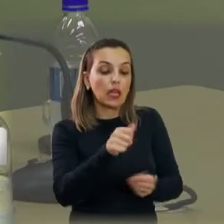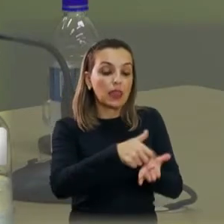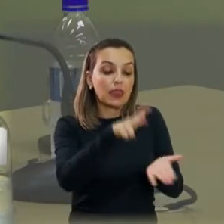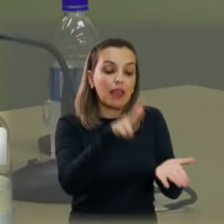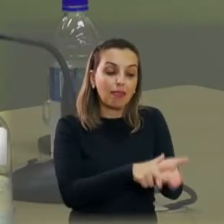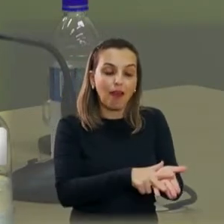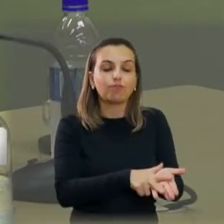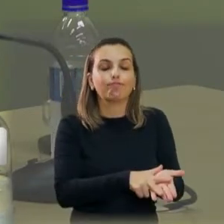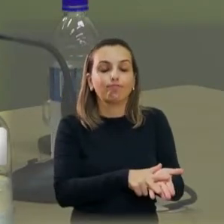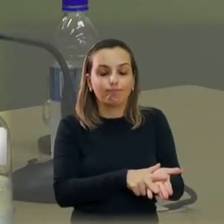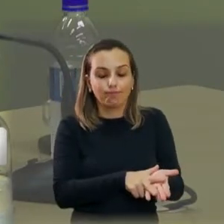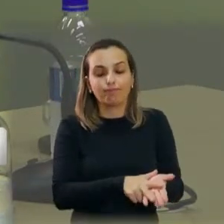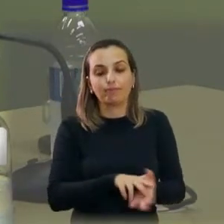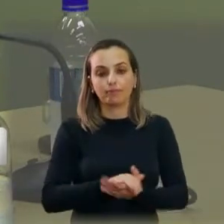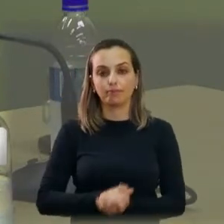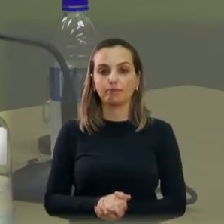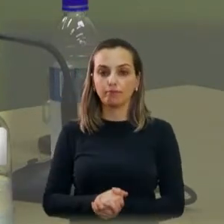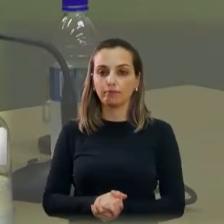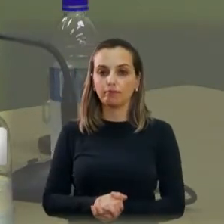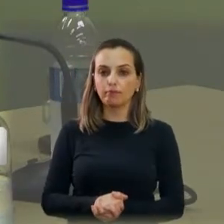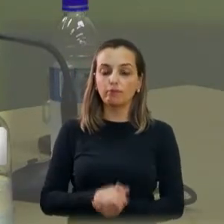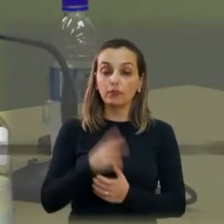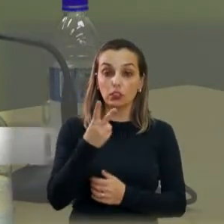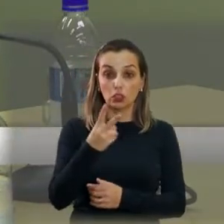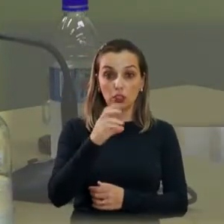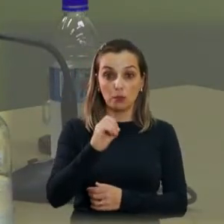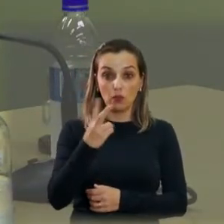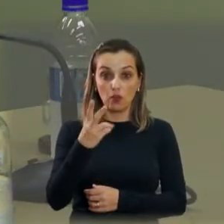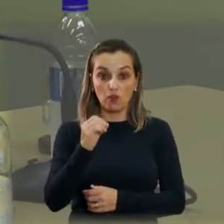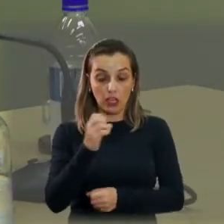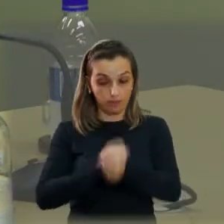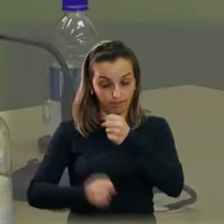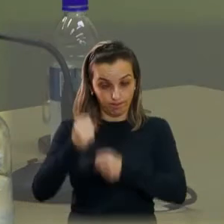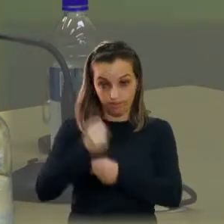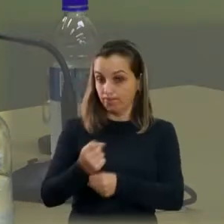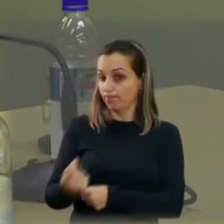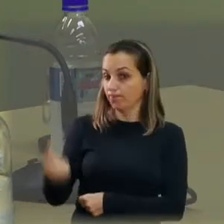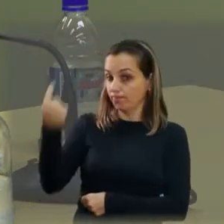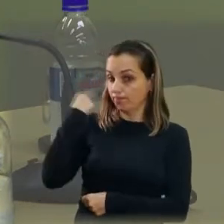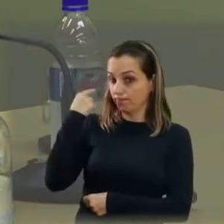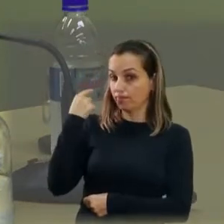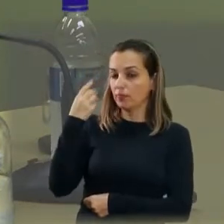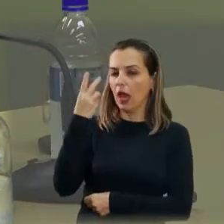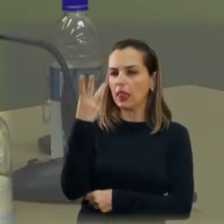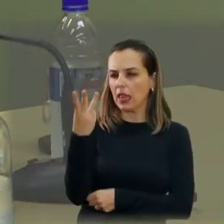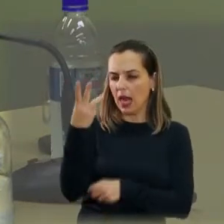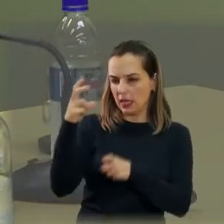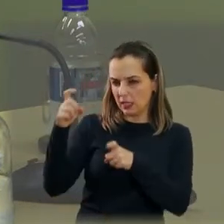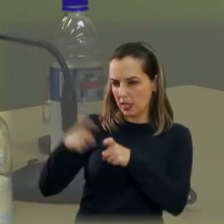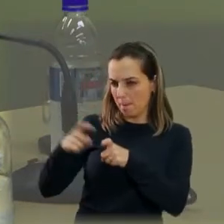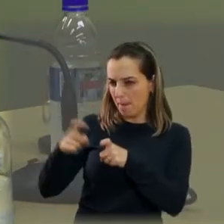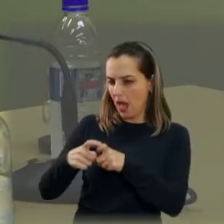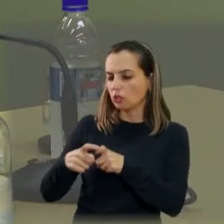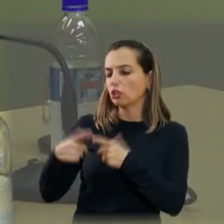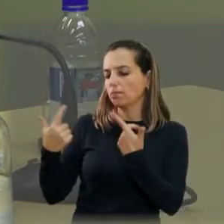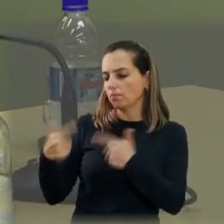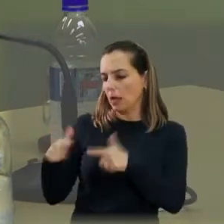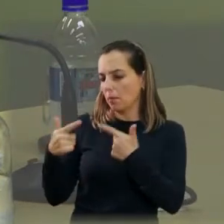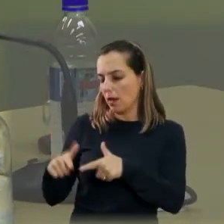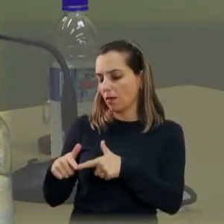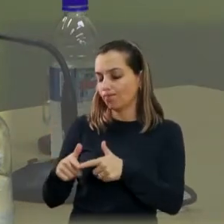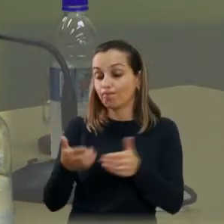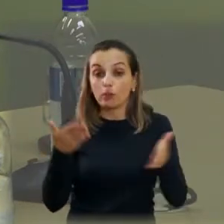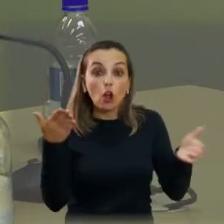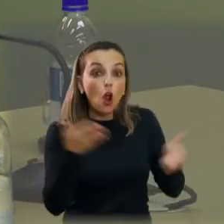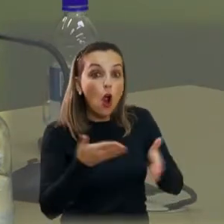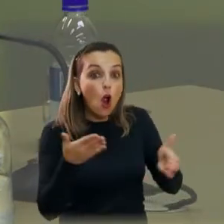internação. Em 2020, a gente trabalhava com uma média de 3 médicos. Hoje, a